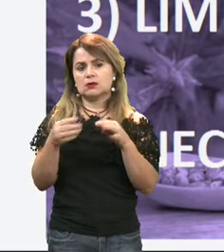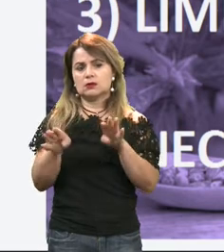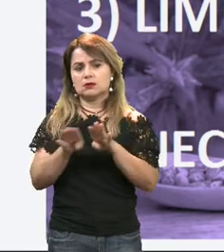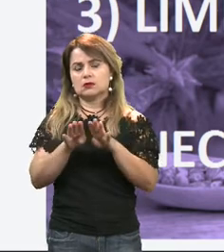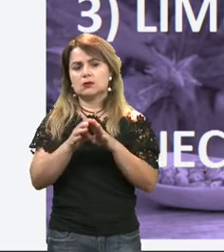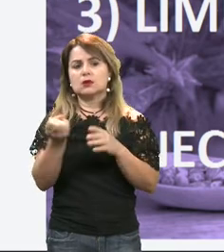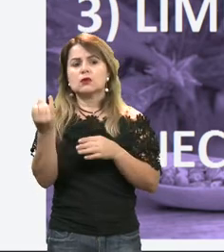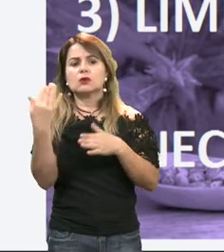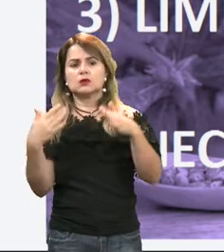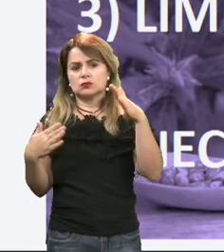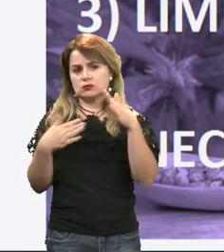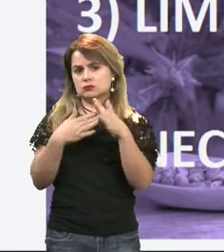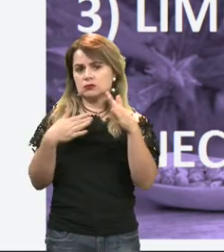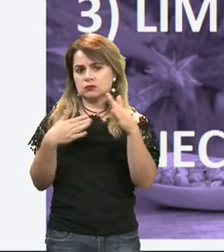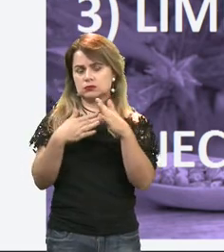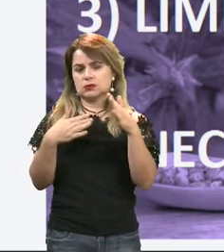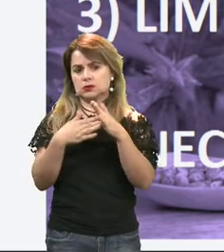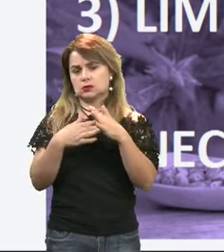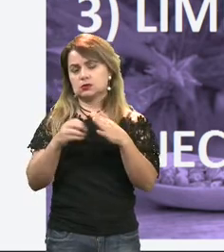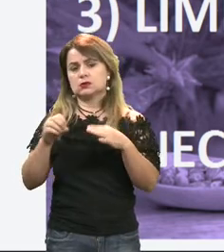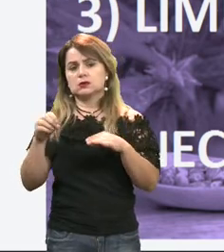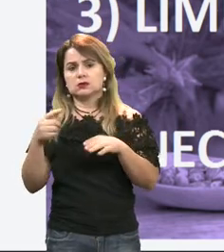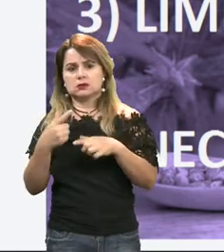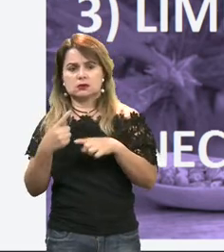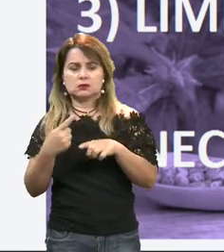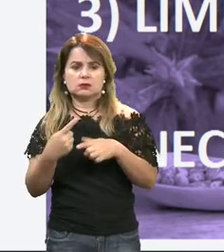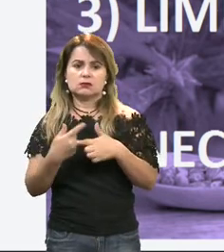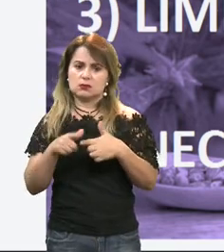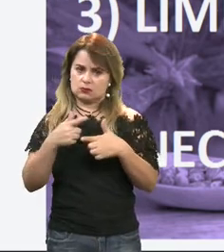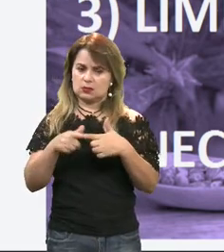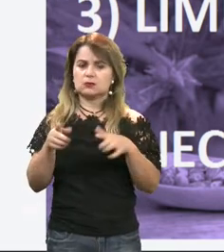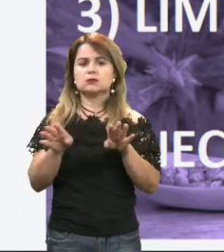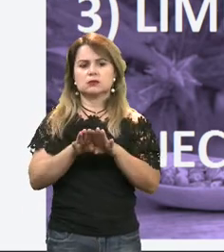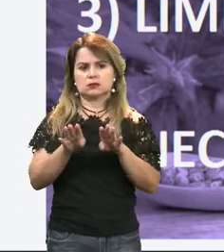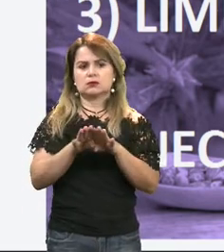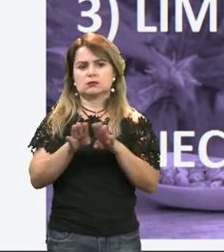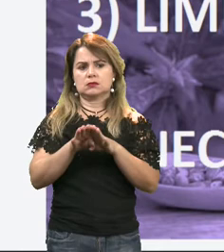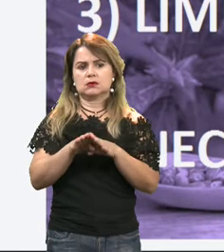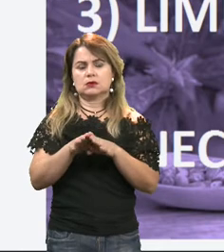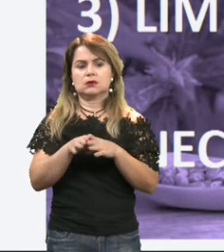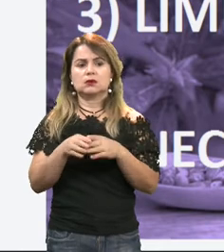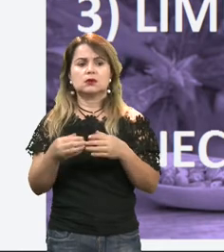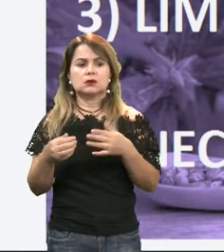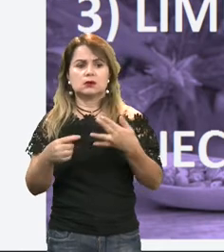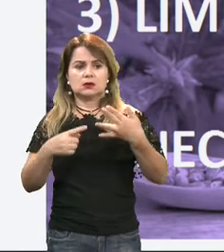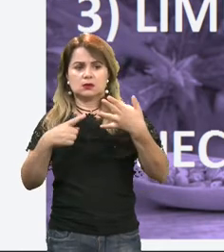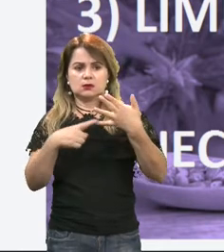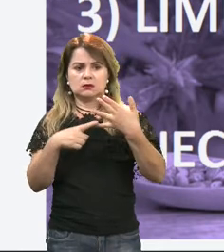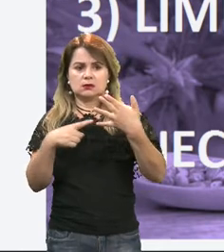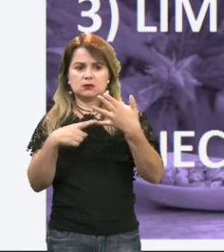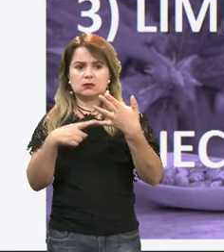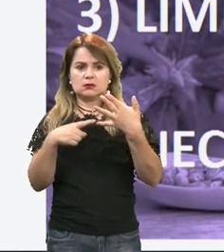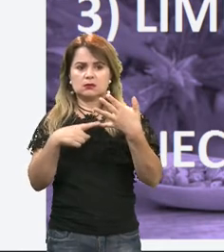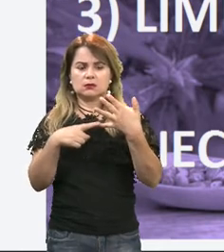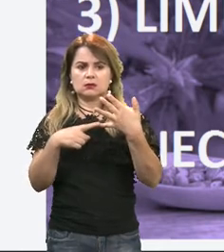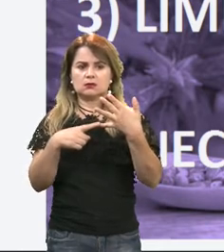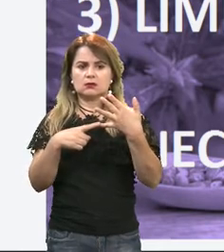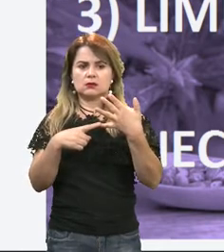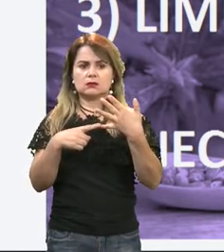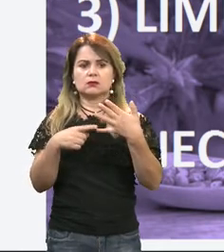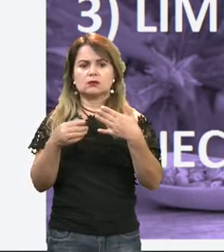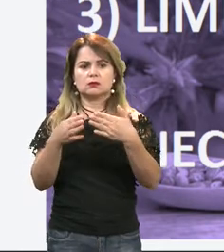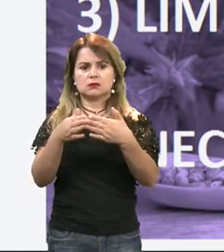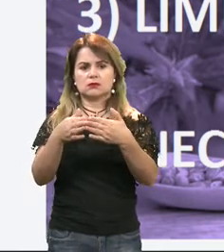os obstáculos que encontramos nisso. E a nossa maior finalidade,